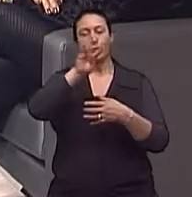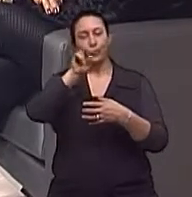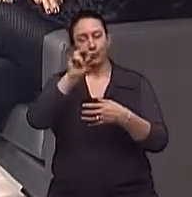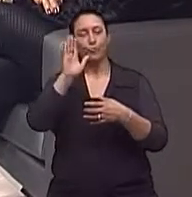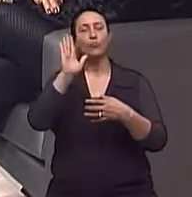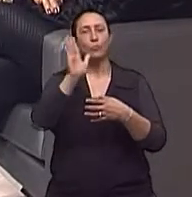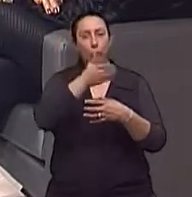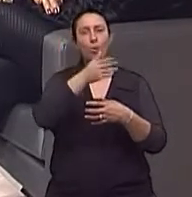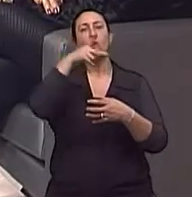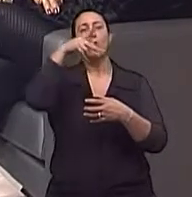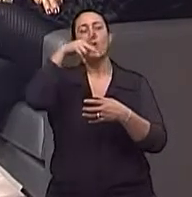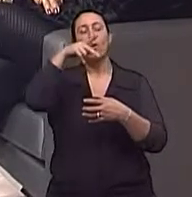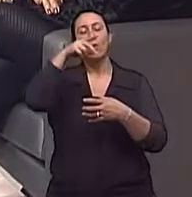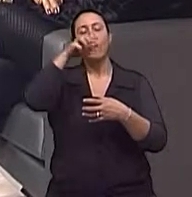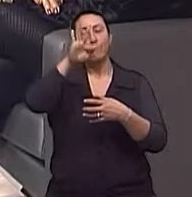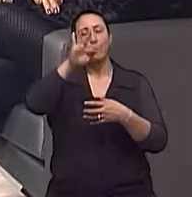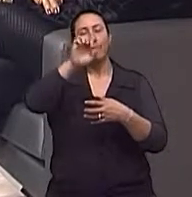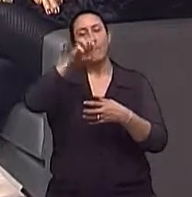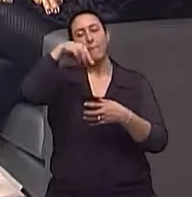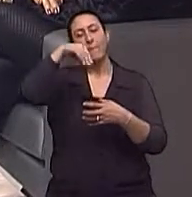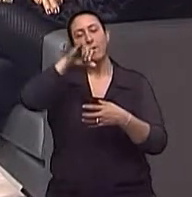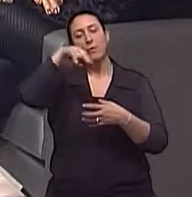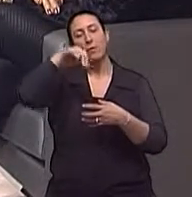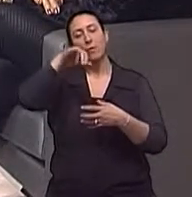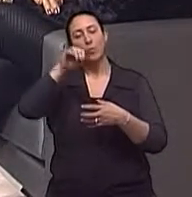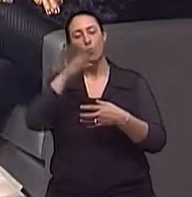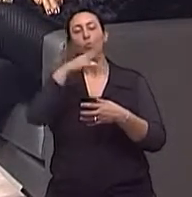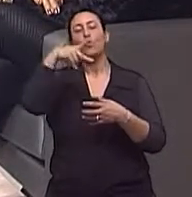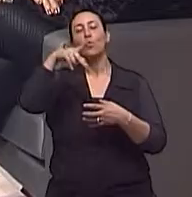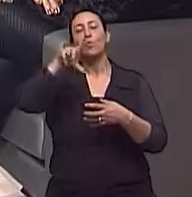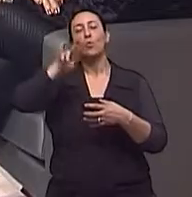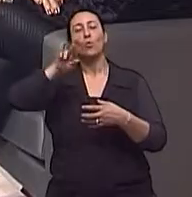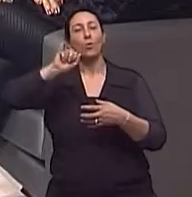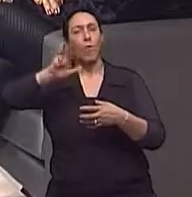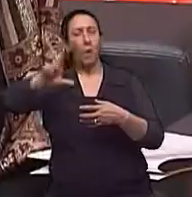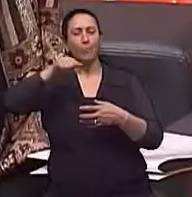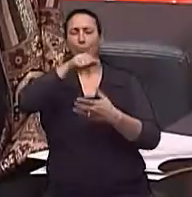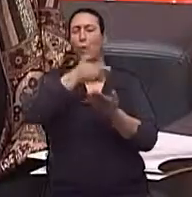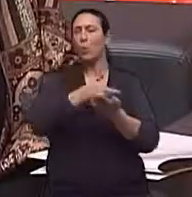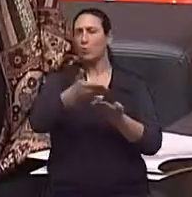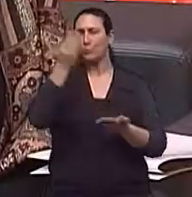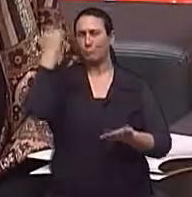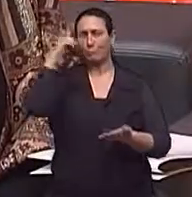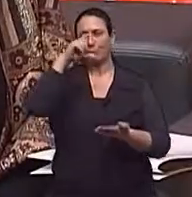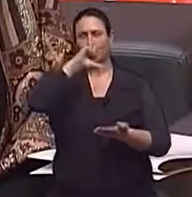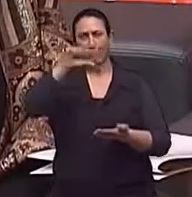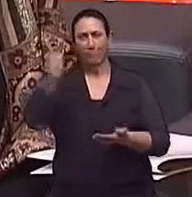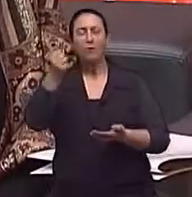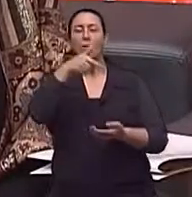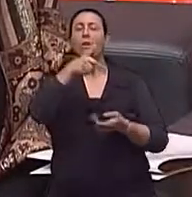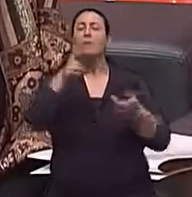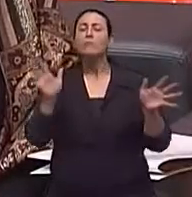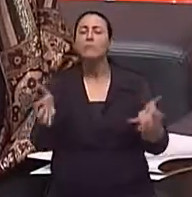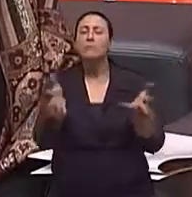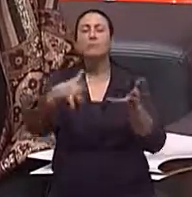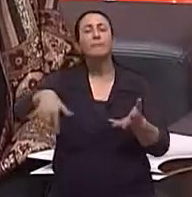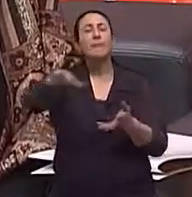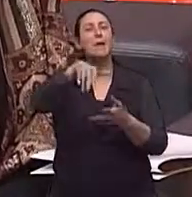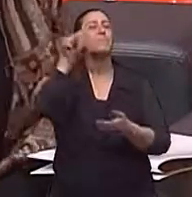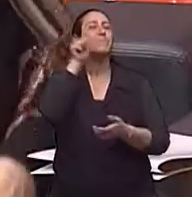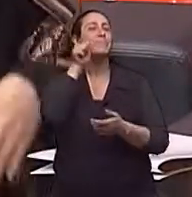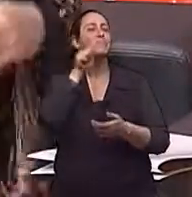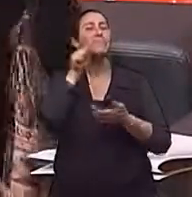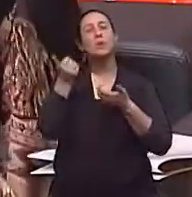existe desde 1996 e trabalha Sobretudo com a questão dos direitos sexuais e reprodutivos de